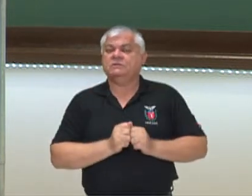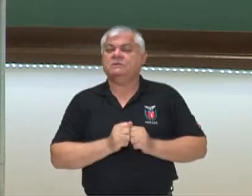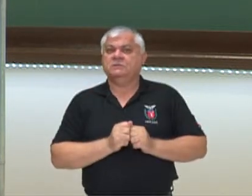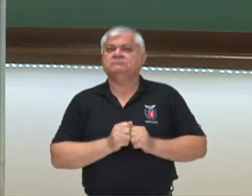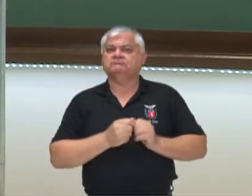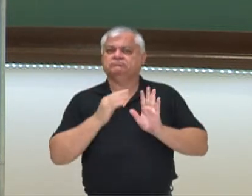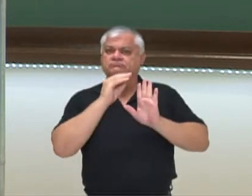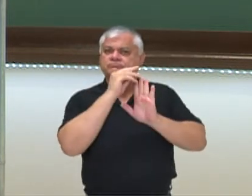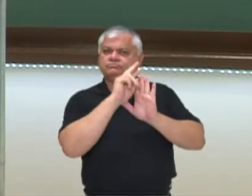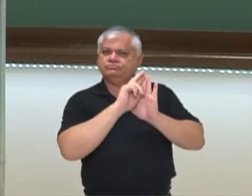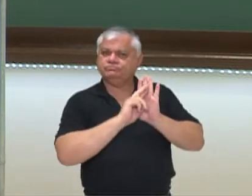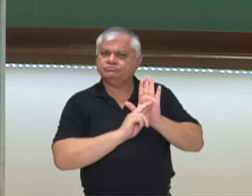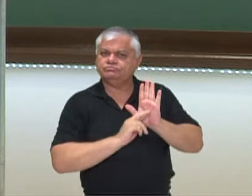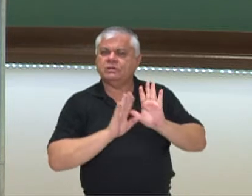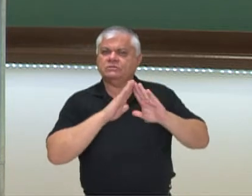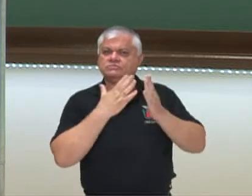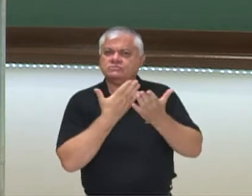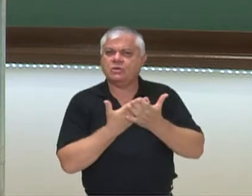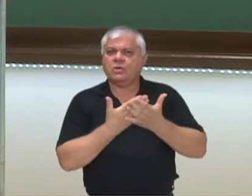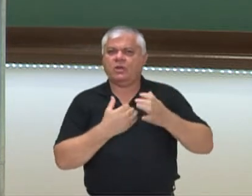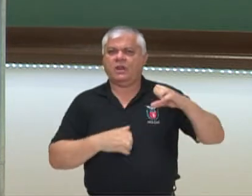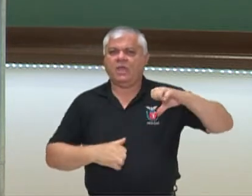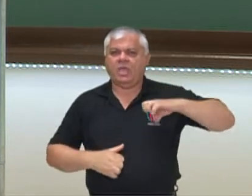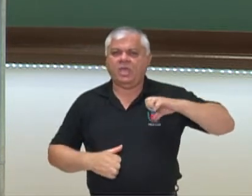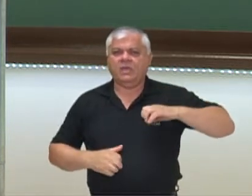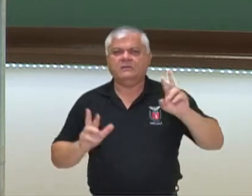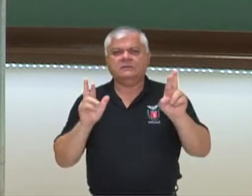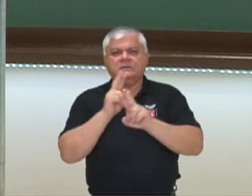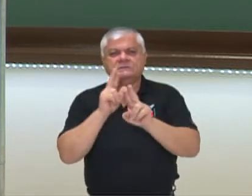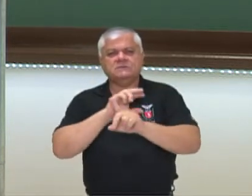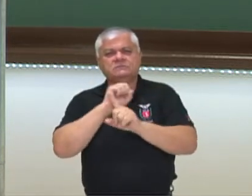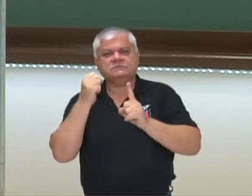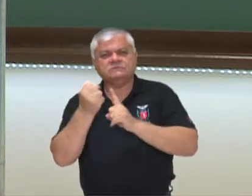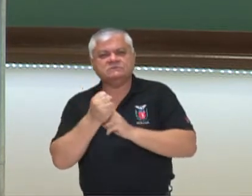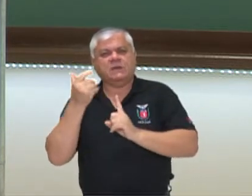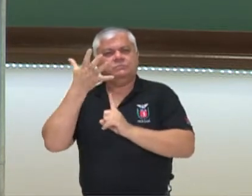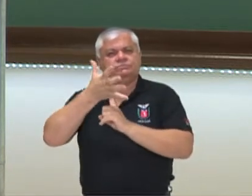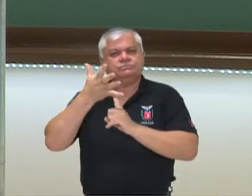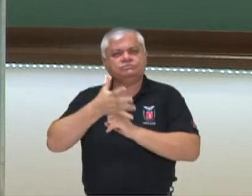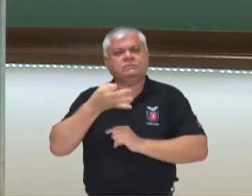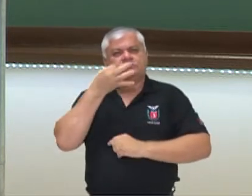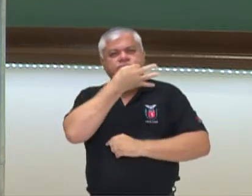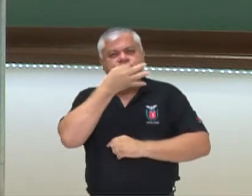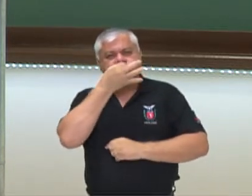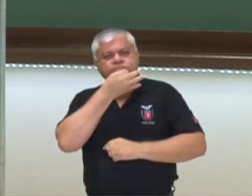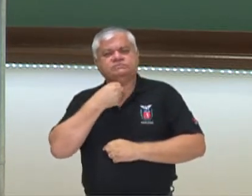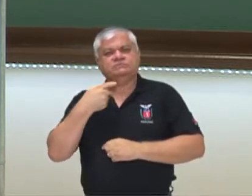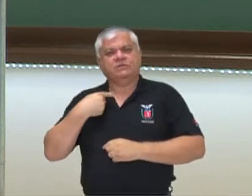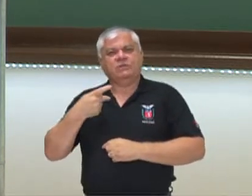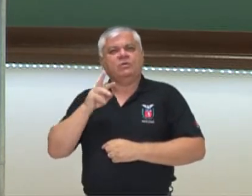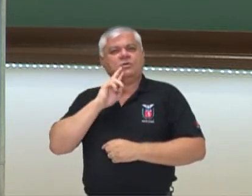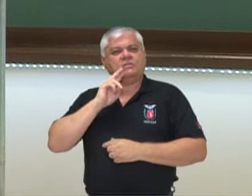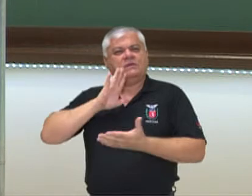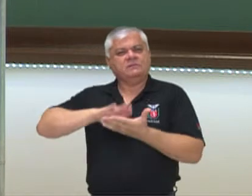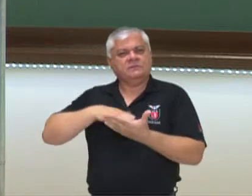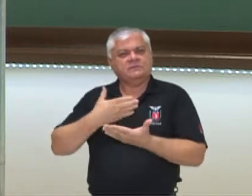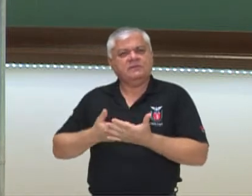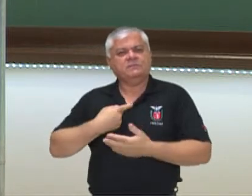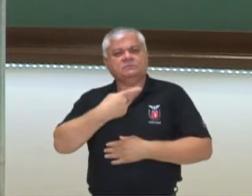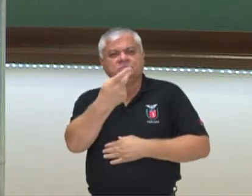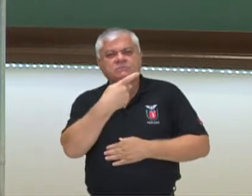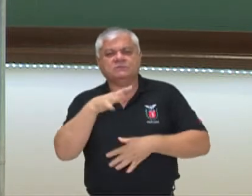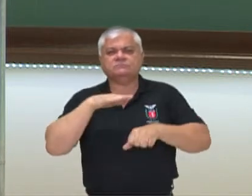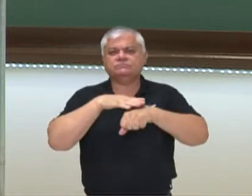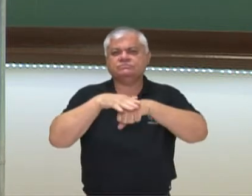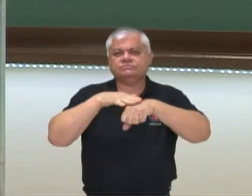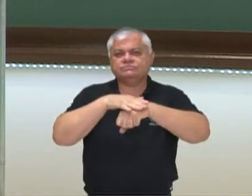regimento escolar, ética, convívio social e oratória. Eu, professor Paulo Brito, Ronaldo, nosso intérprete, nesse